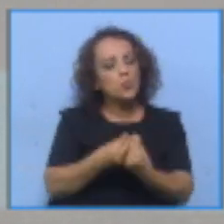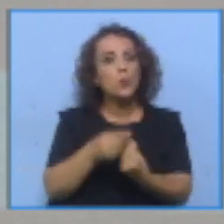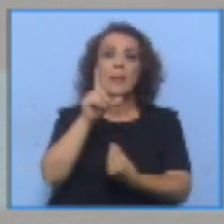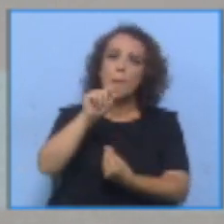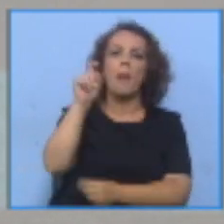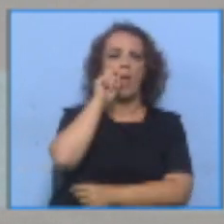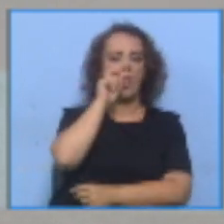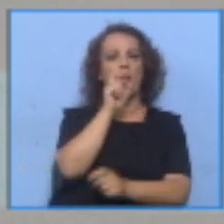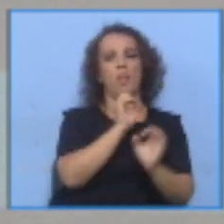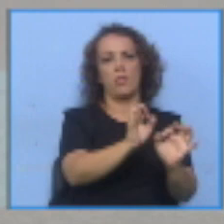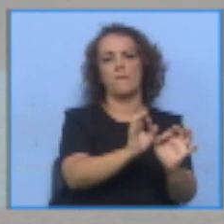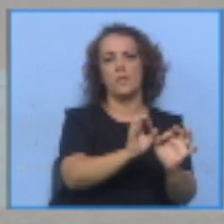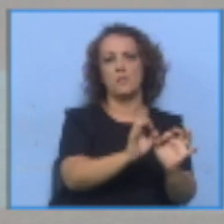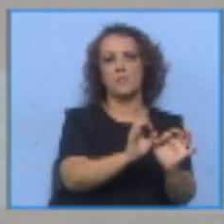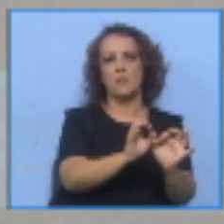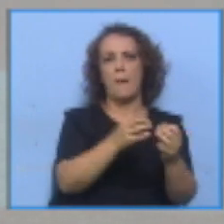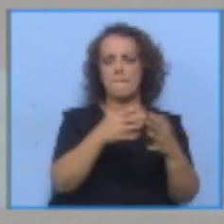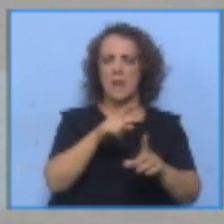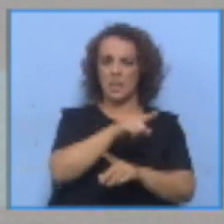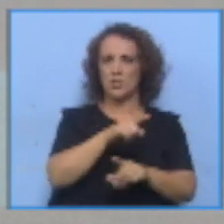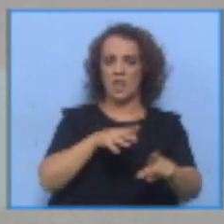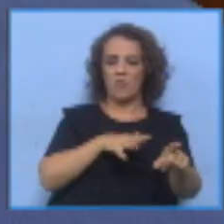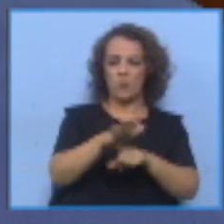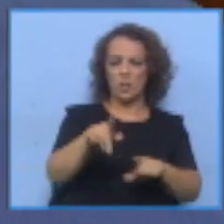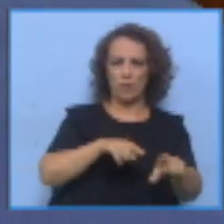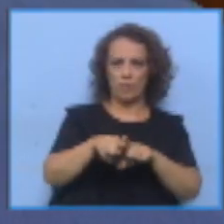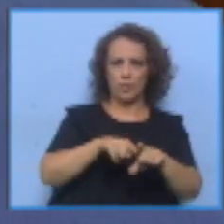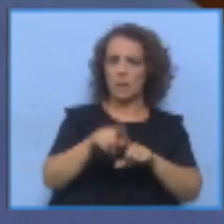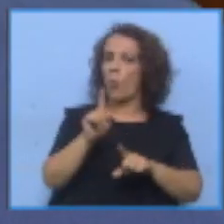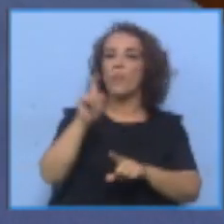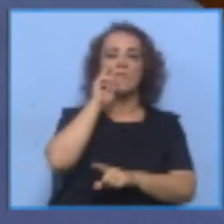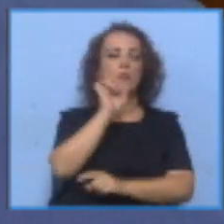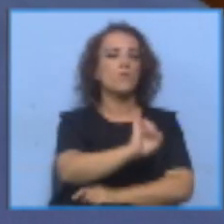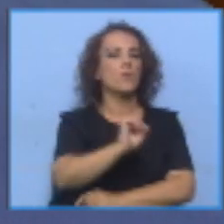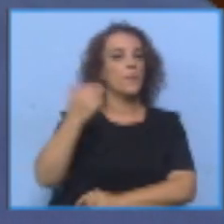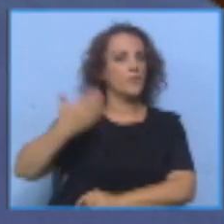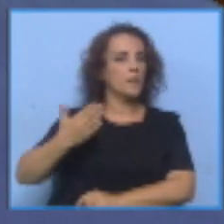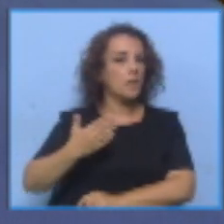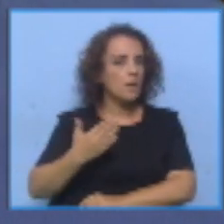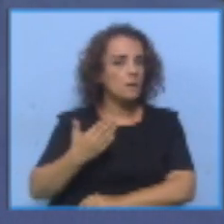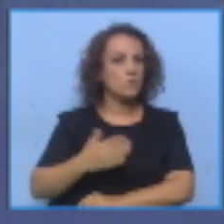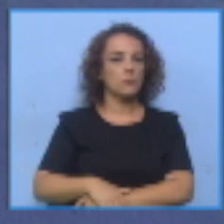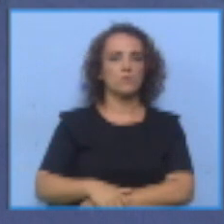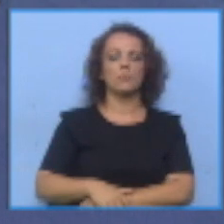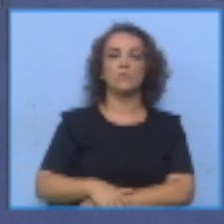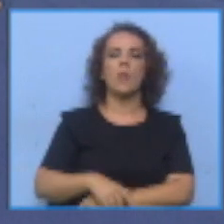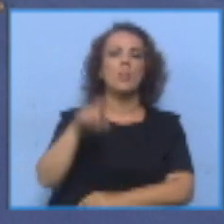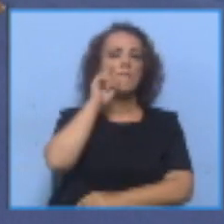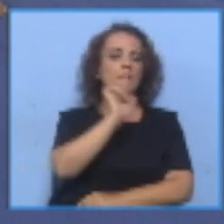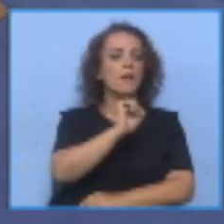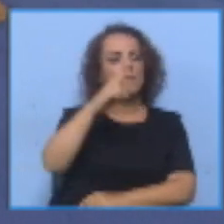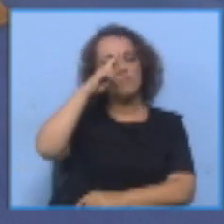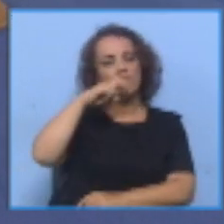defendê-los. Mas não é uma gerência política? Defender os seus direitos, defender as suas tradições,